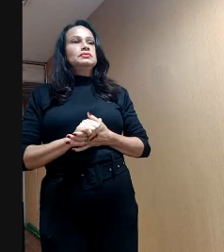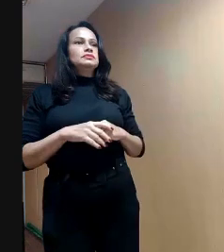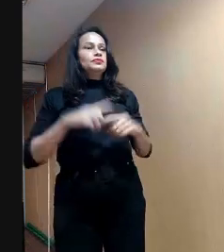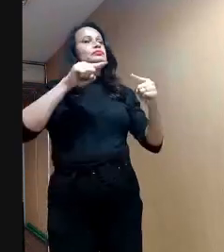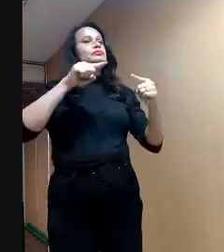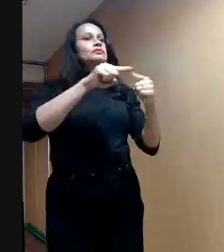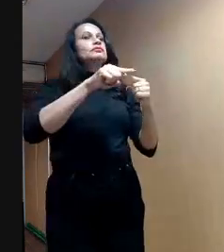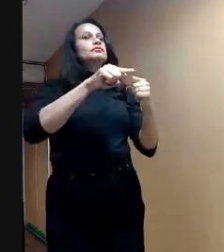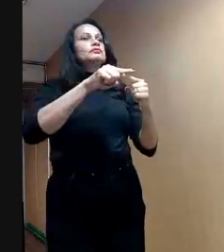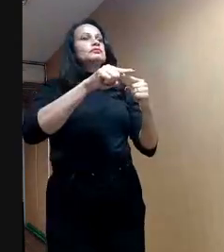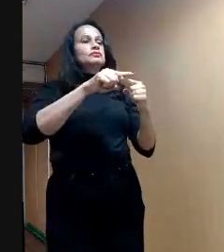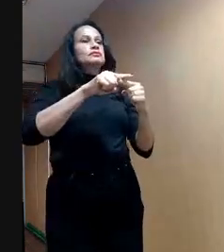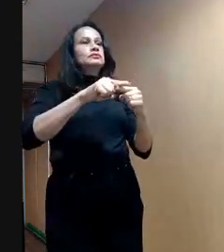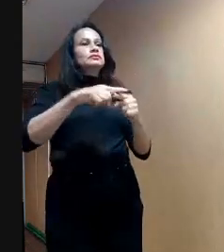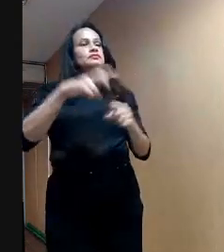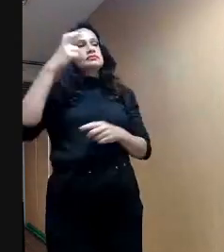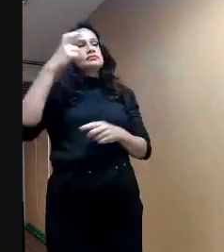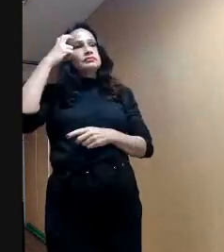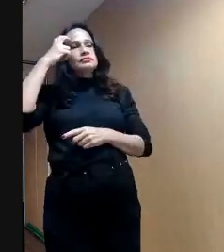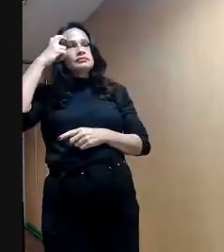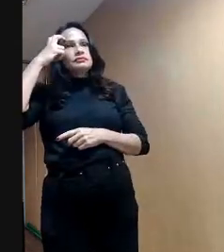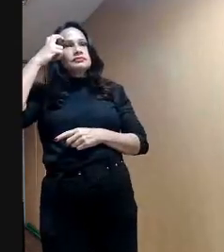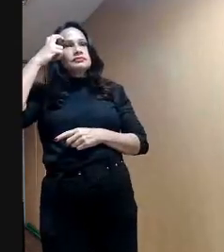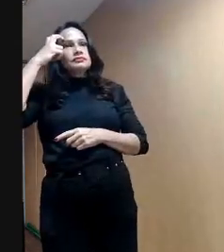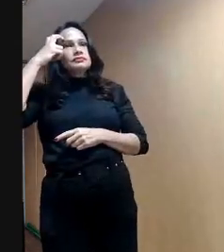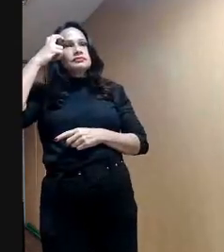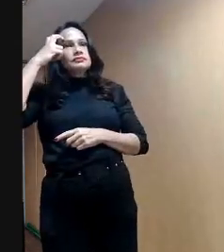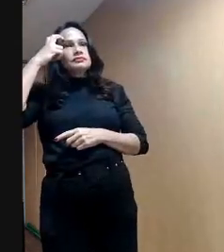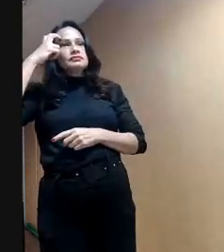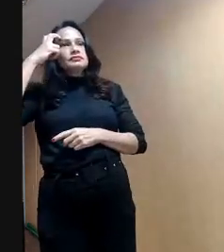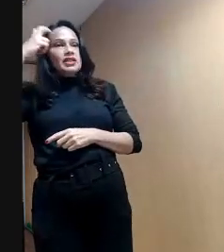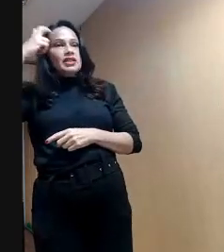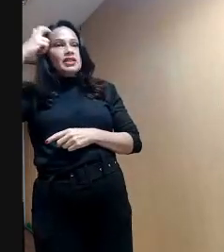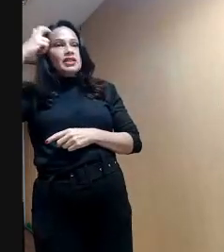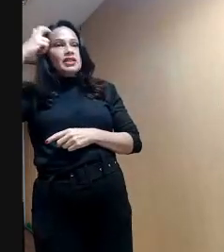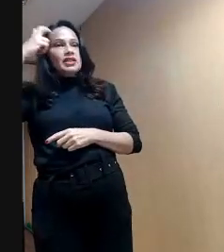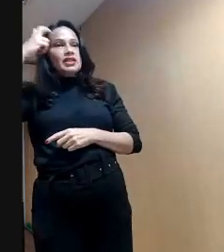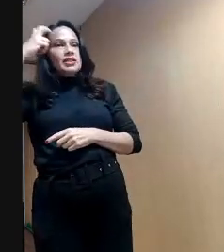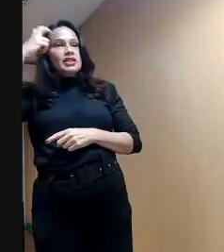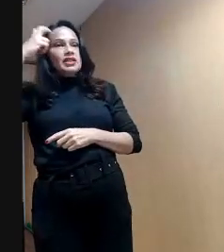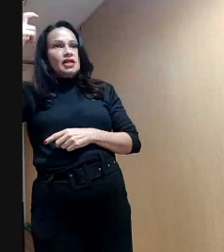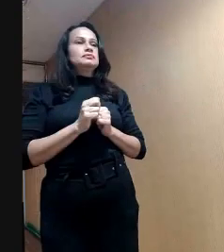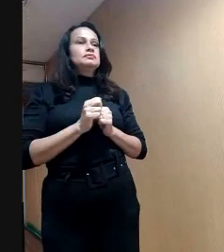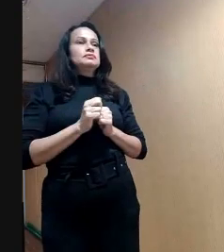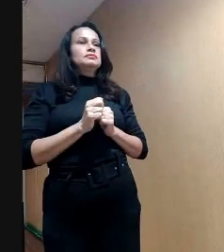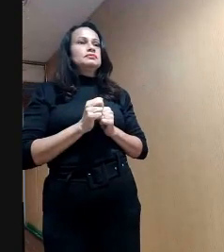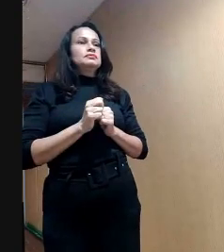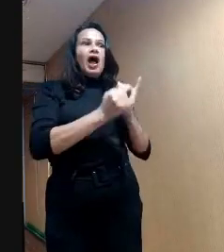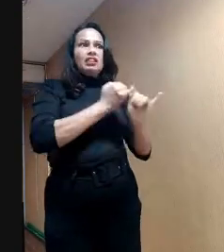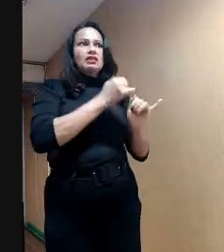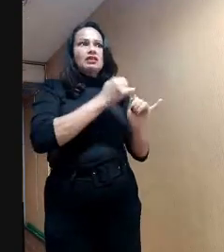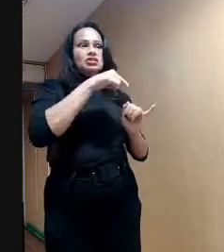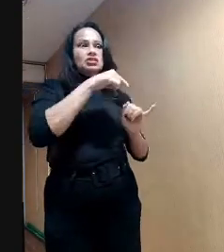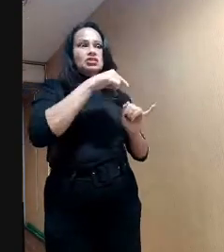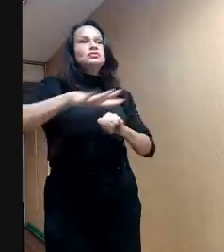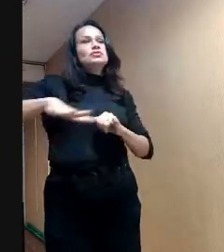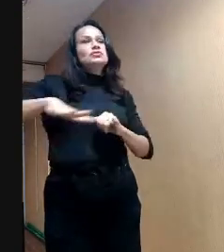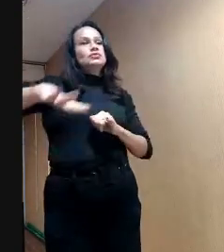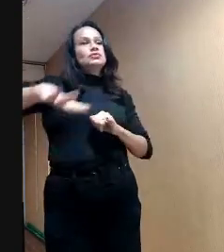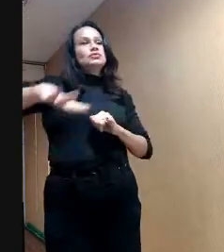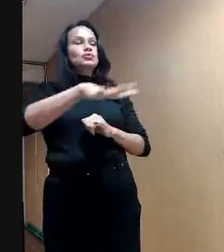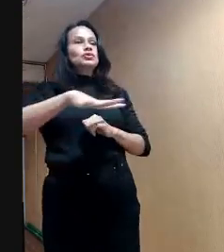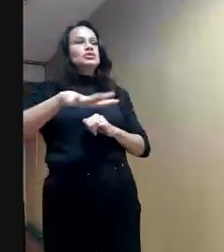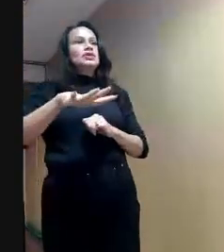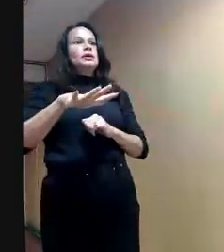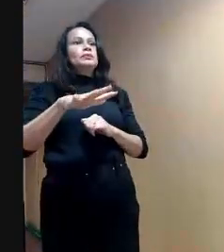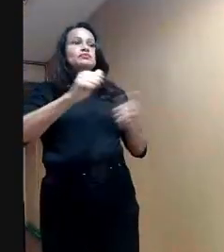e imediatos da inteligência artificial no campo do ensino, da aprendizagem e da avaliação em